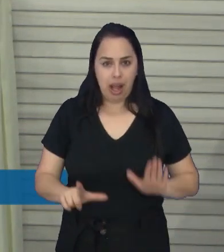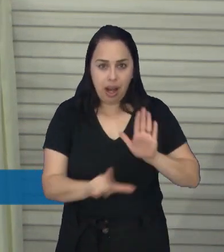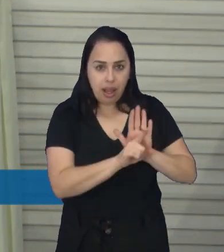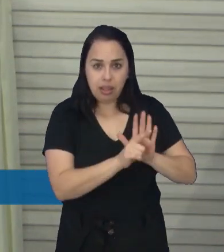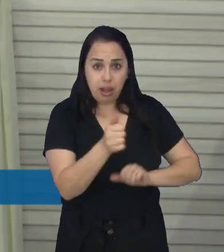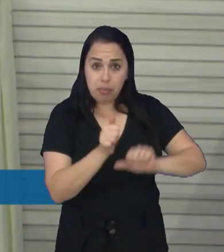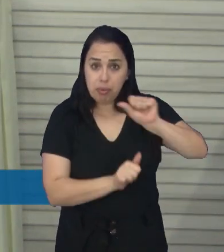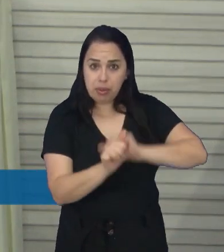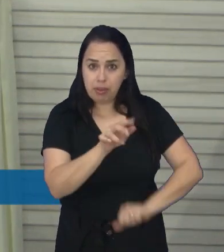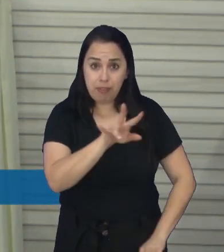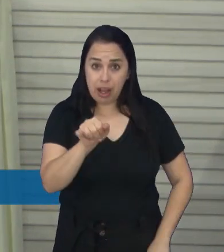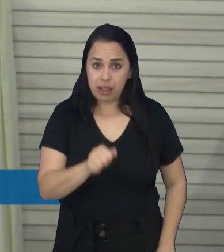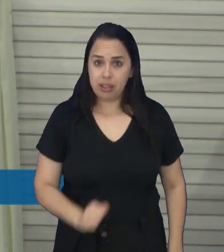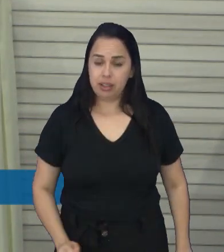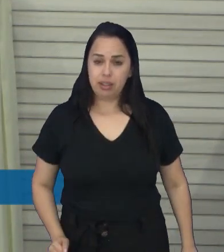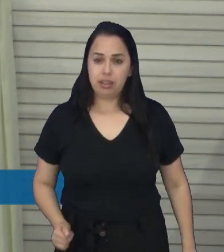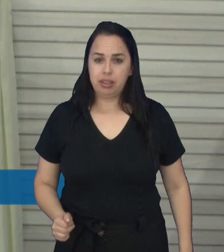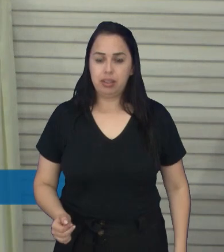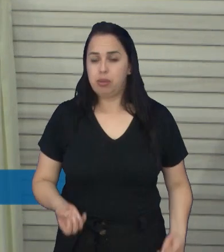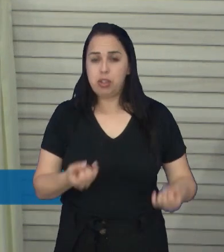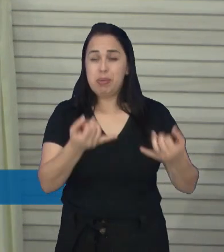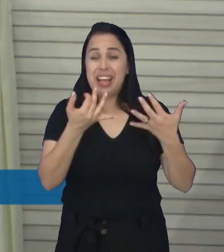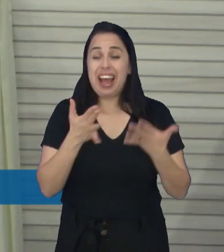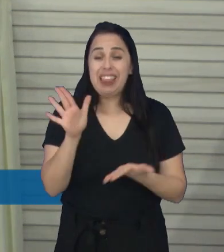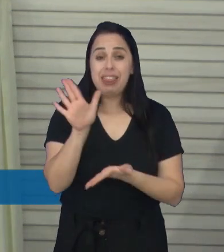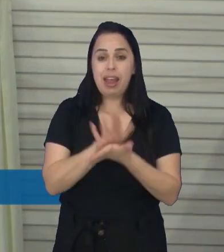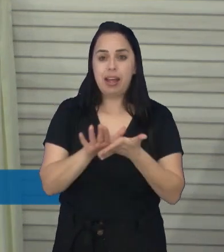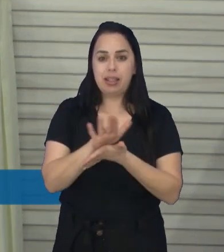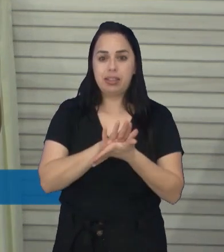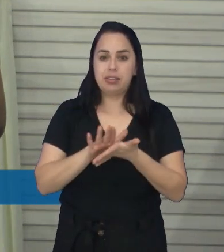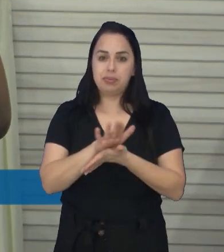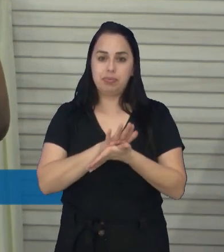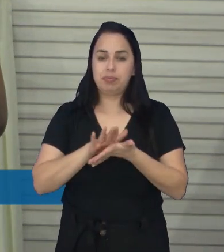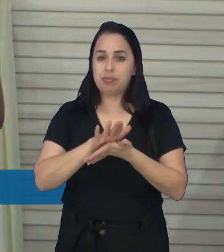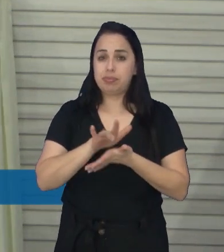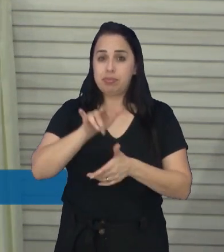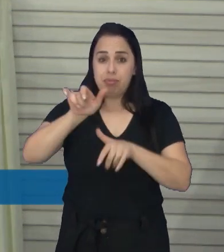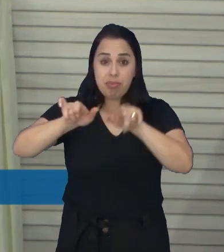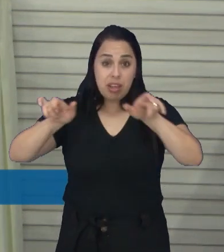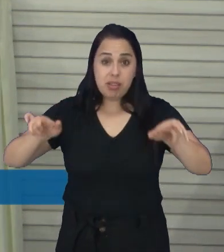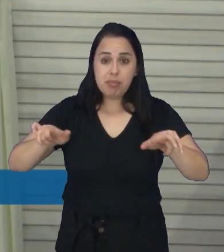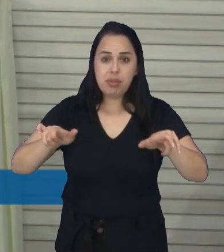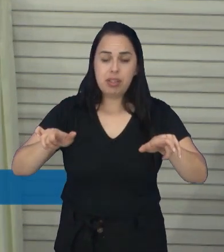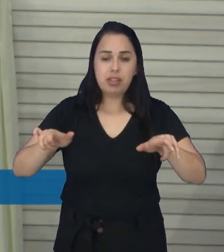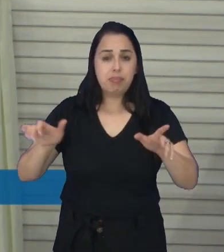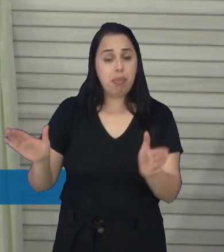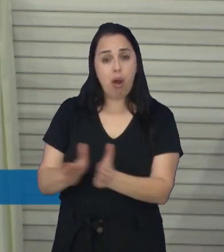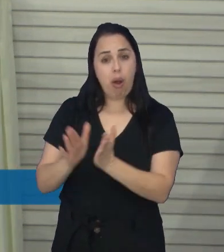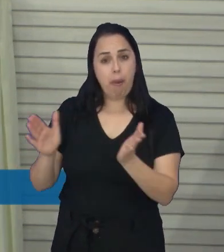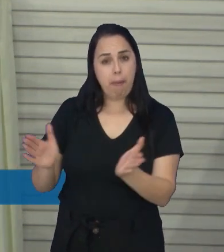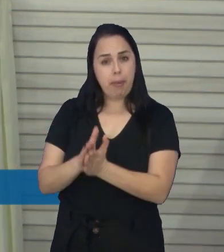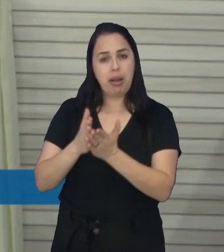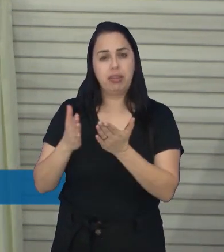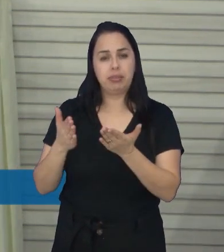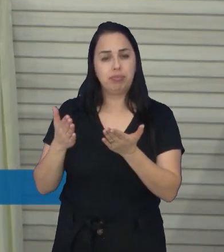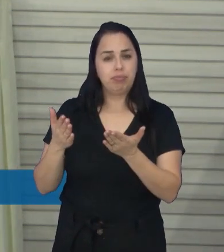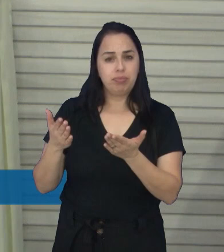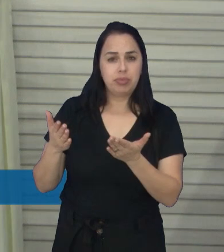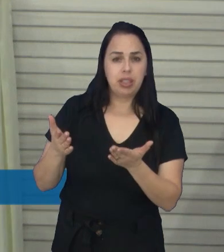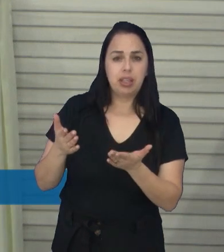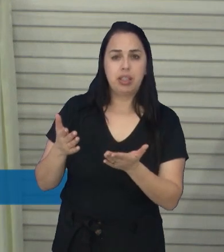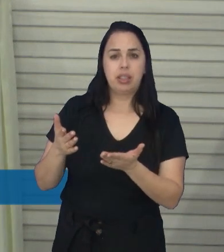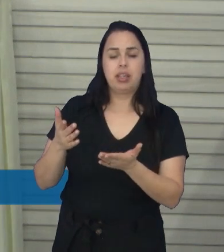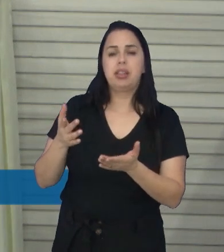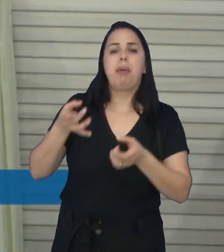alterada não fala nada nada nada para as pessoas carentes de baixa renda que